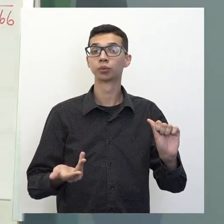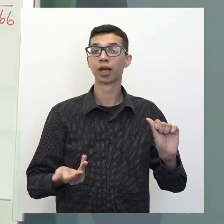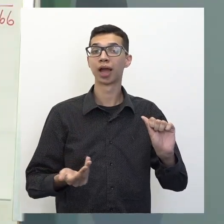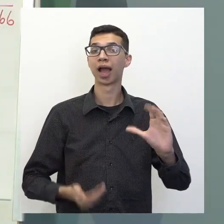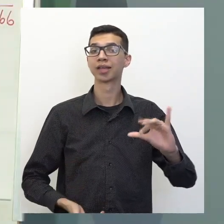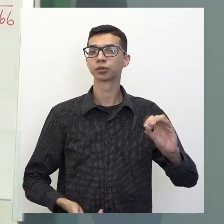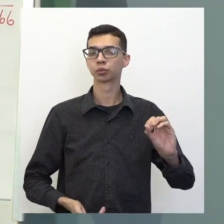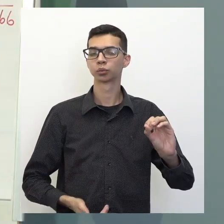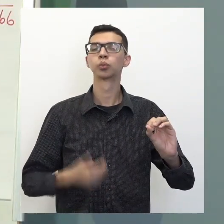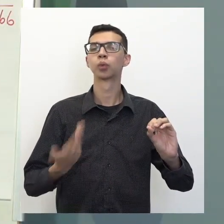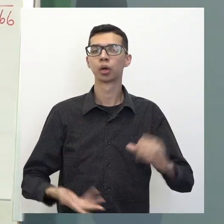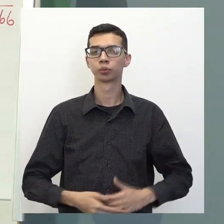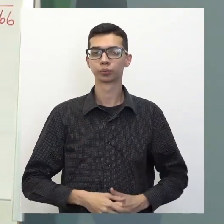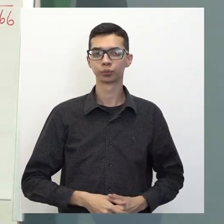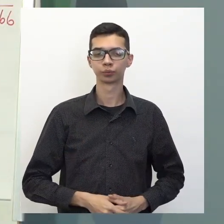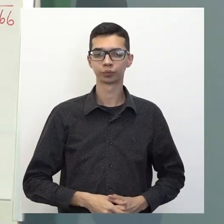é o